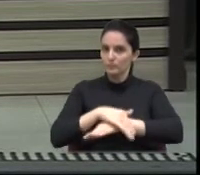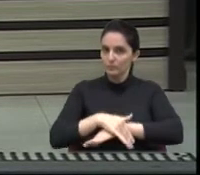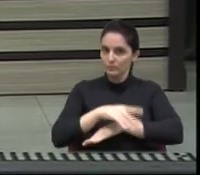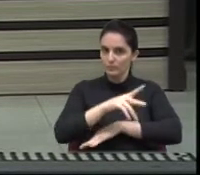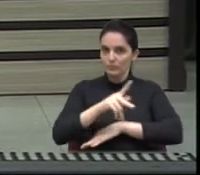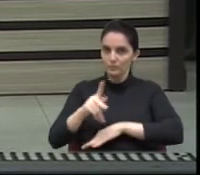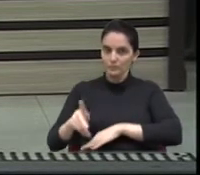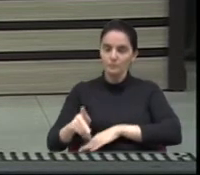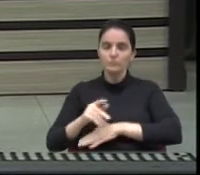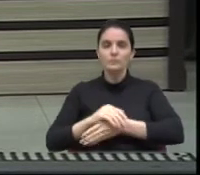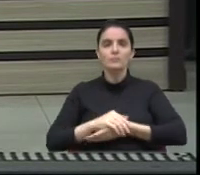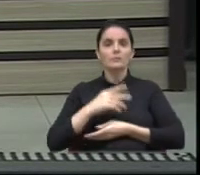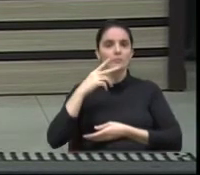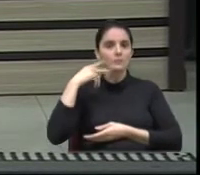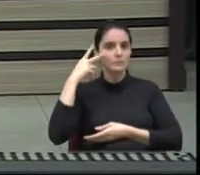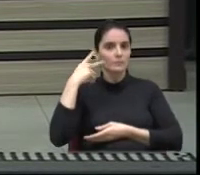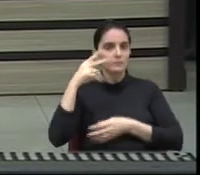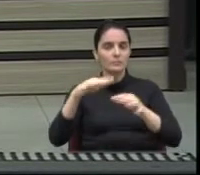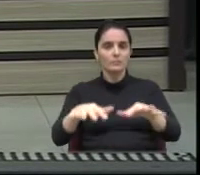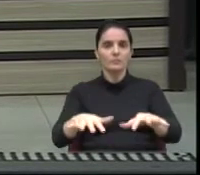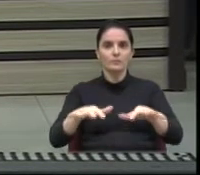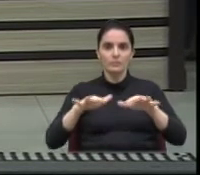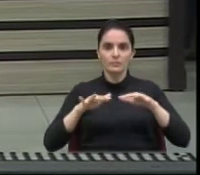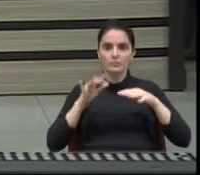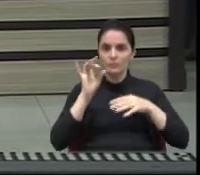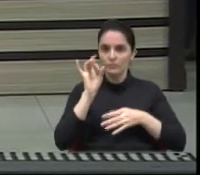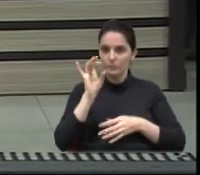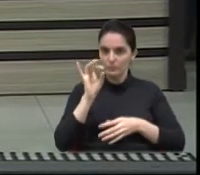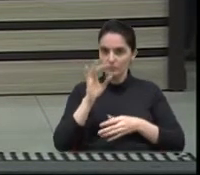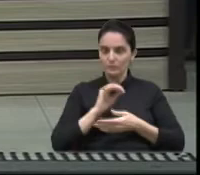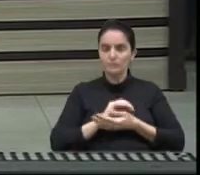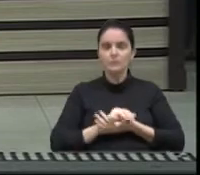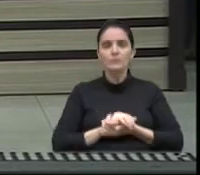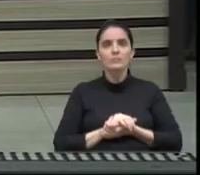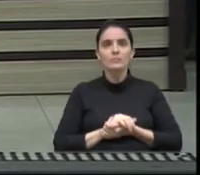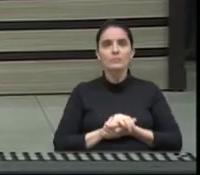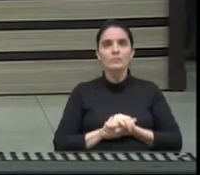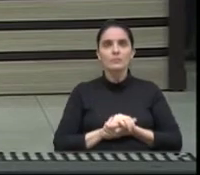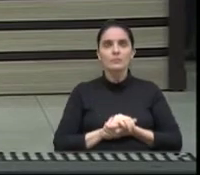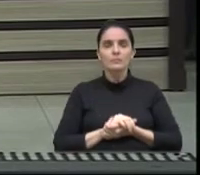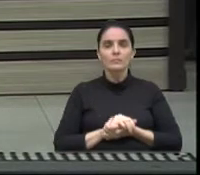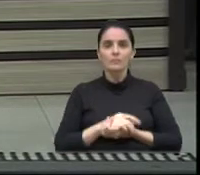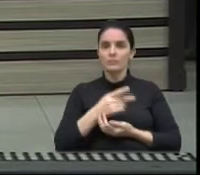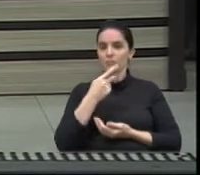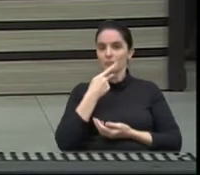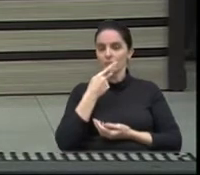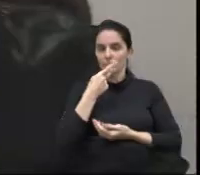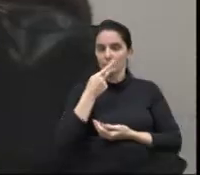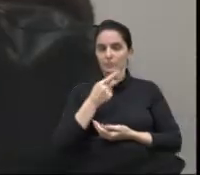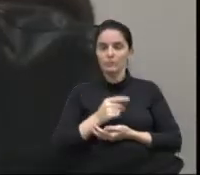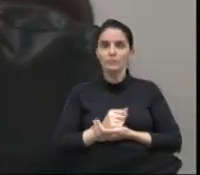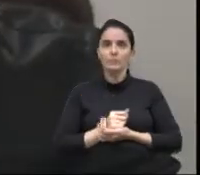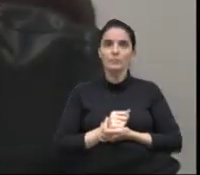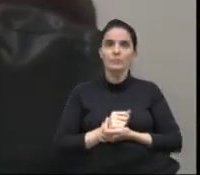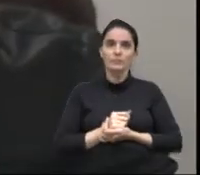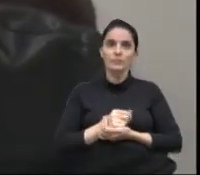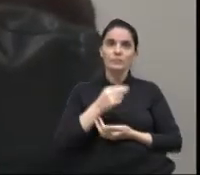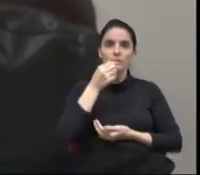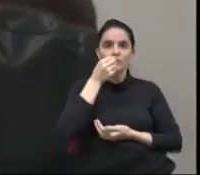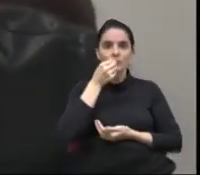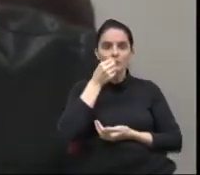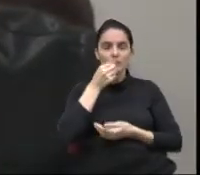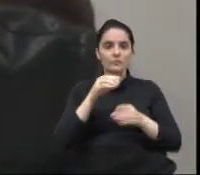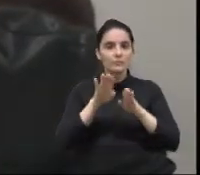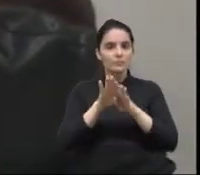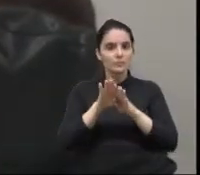presente, nobres vereadores. Só ratificar também que também é objeto de um requerimento que eu fiz, no